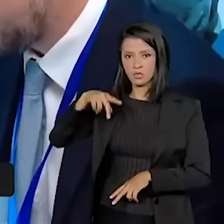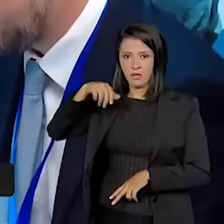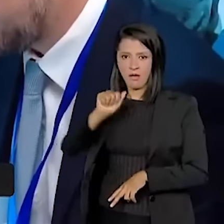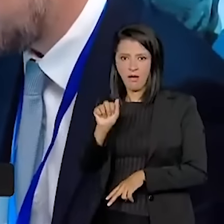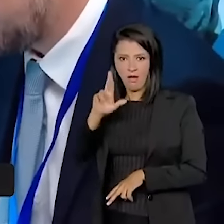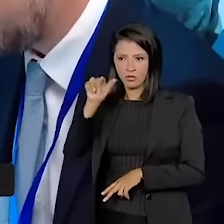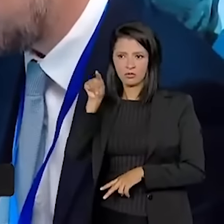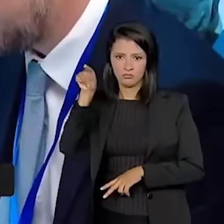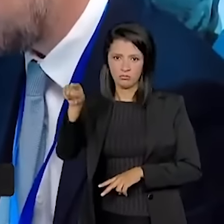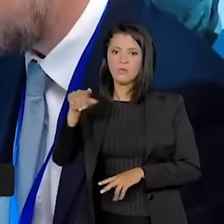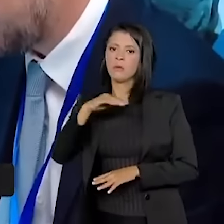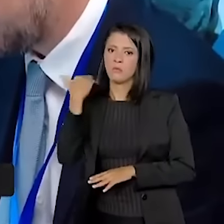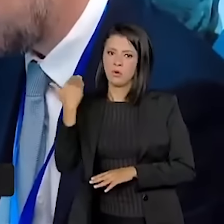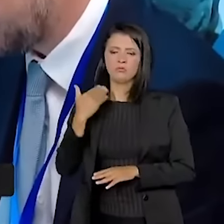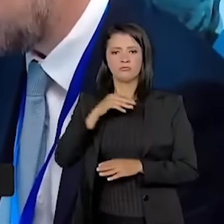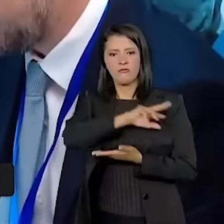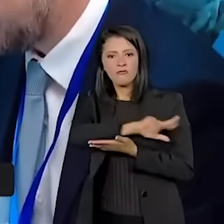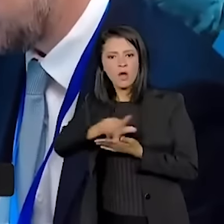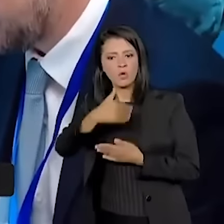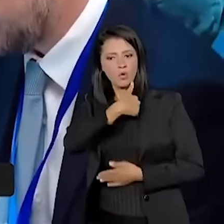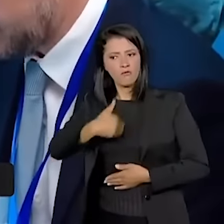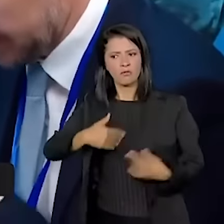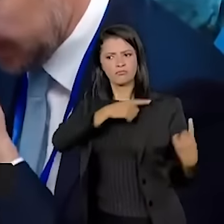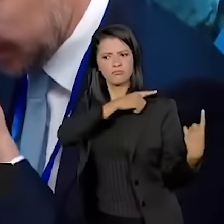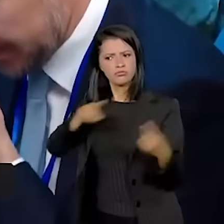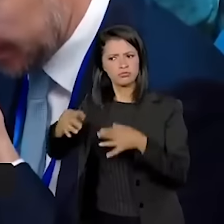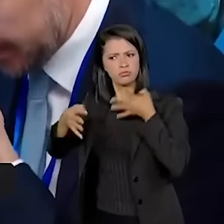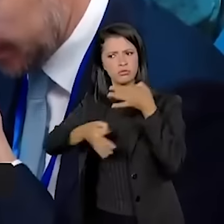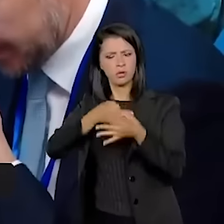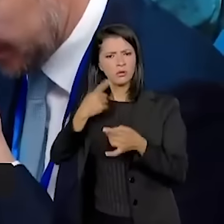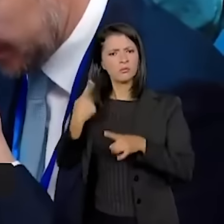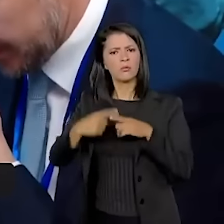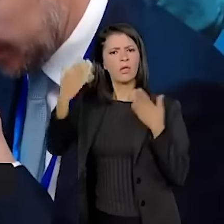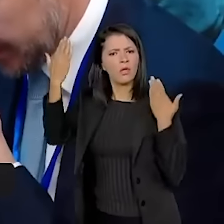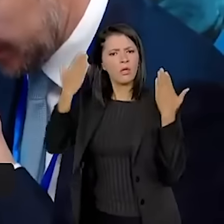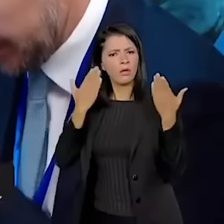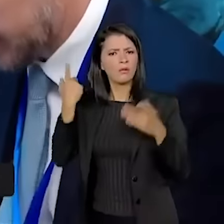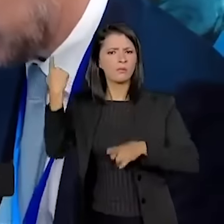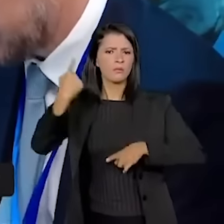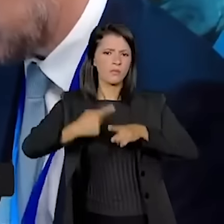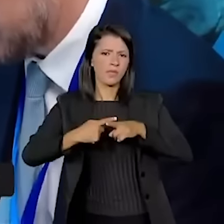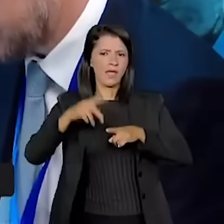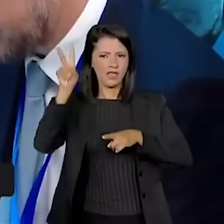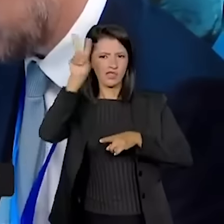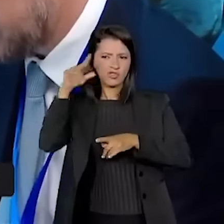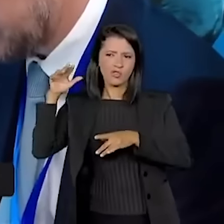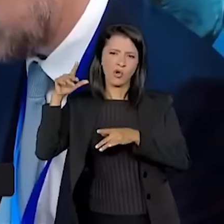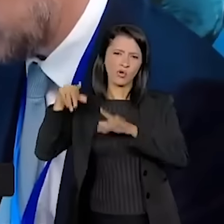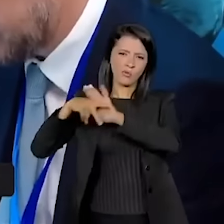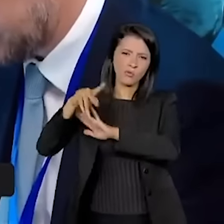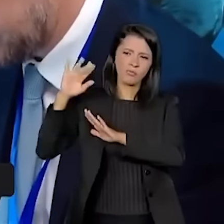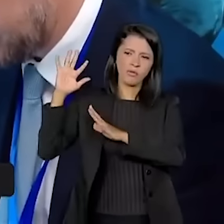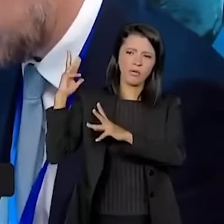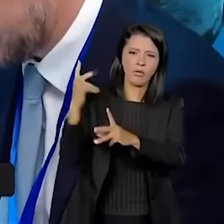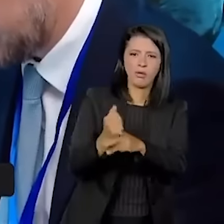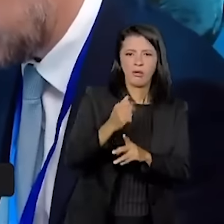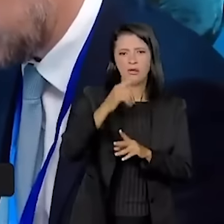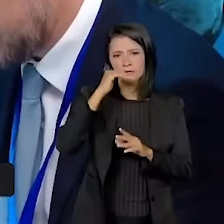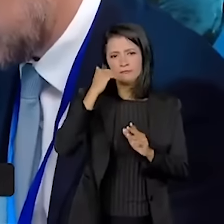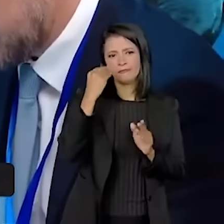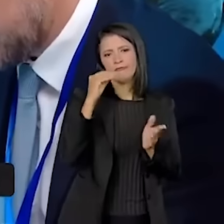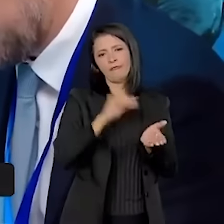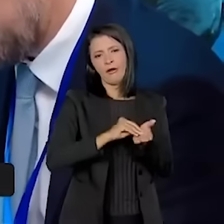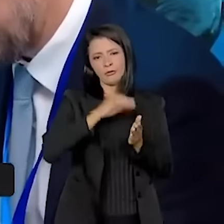que está sendo muito criticada por muitos governos, porque é muito suspeita, devido, obviamente, ao histórico de direitos humanos, desrespeito aos direitos